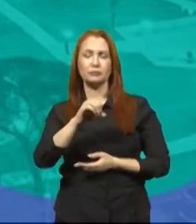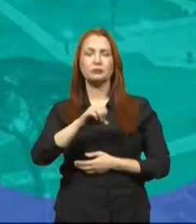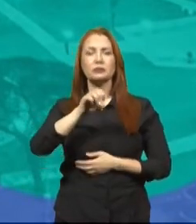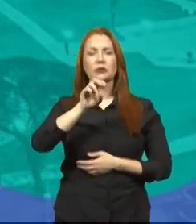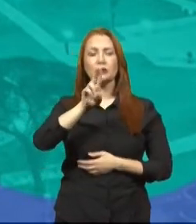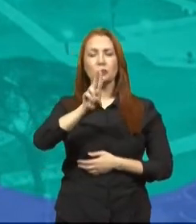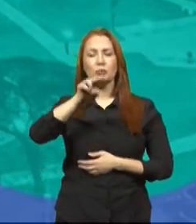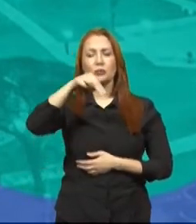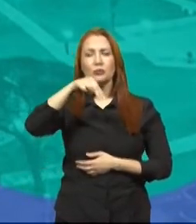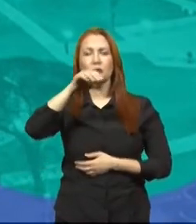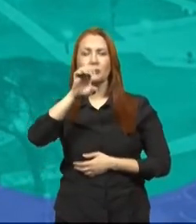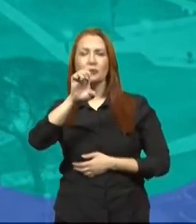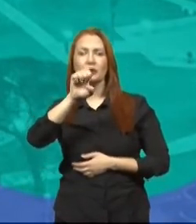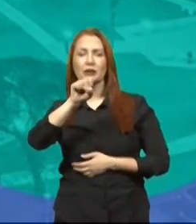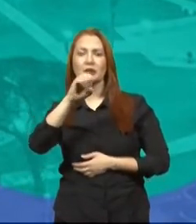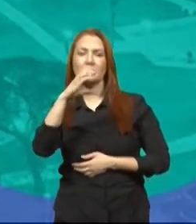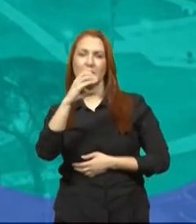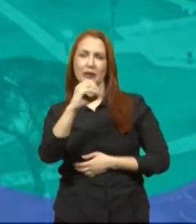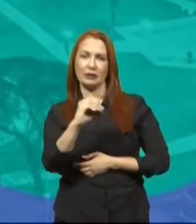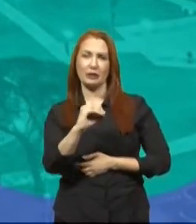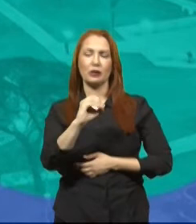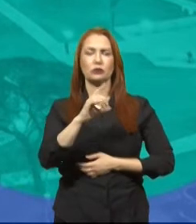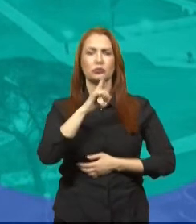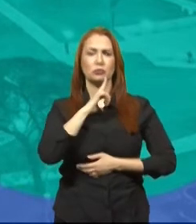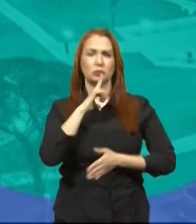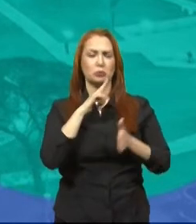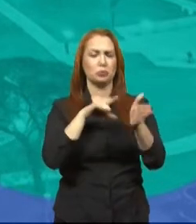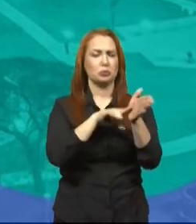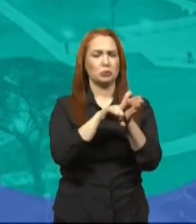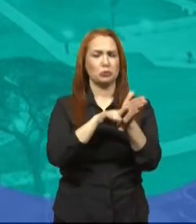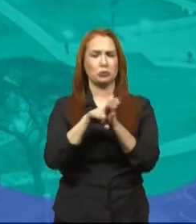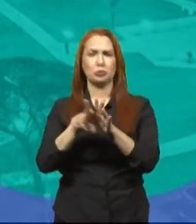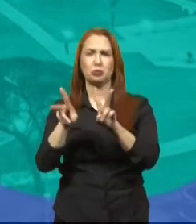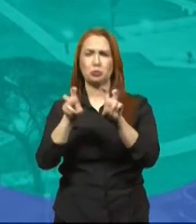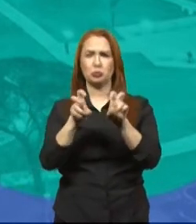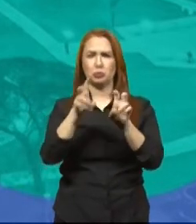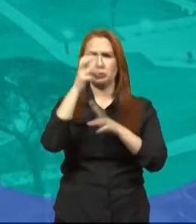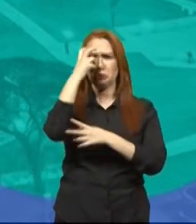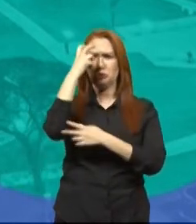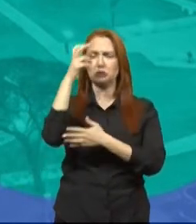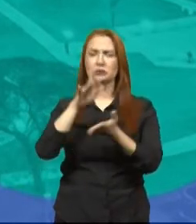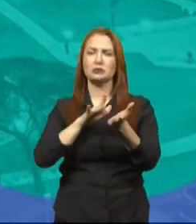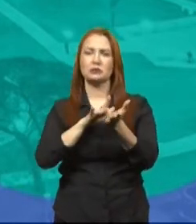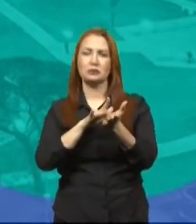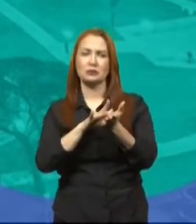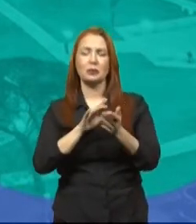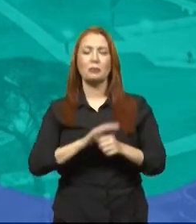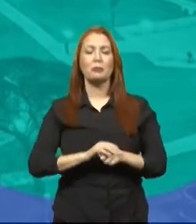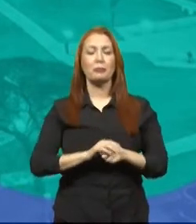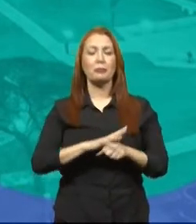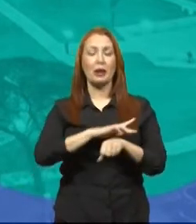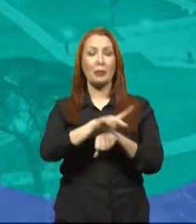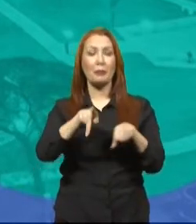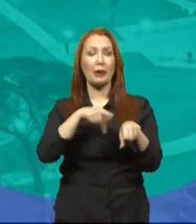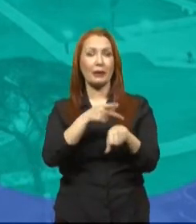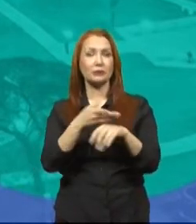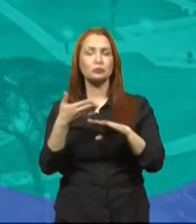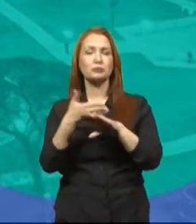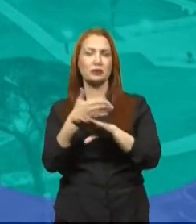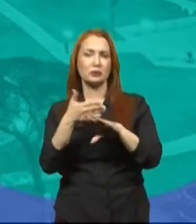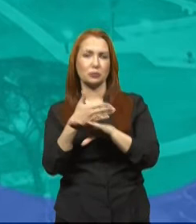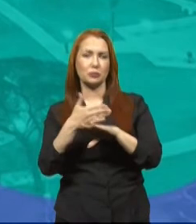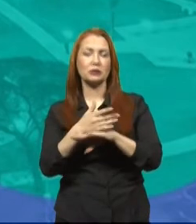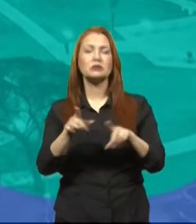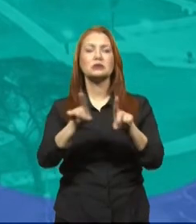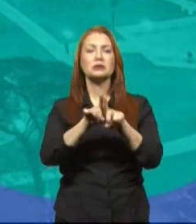da ética nos sistemas de inteligência artificial, tanto para países membros, como também